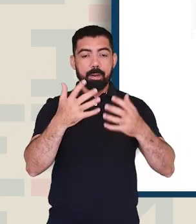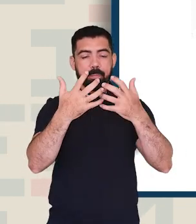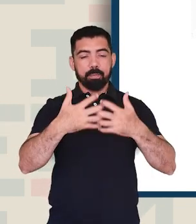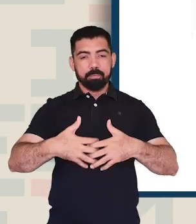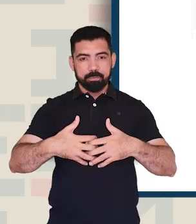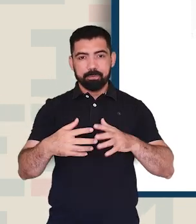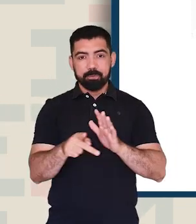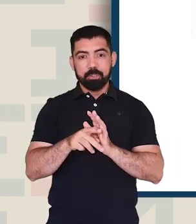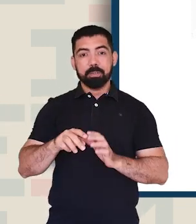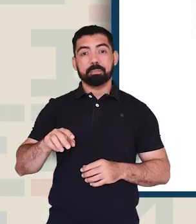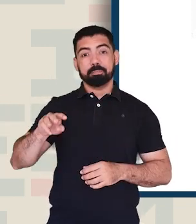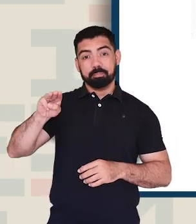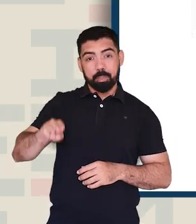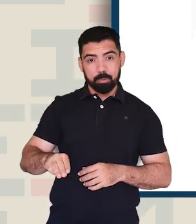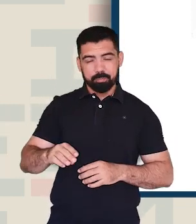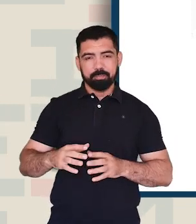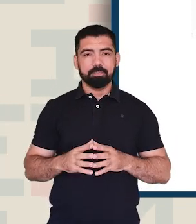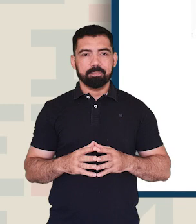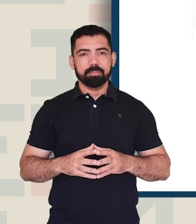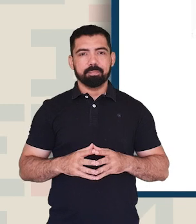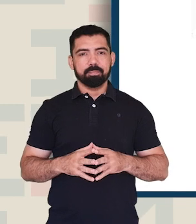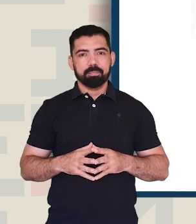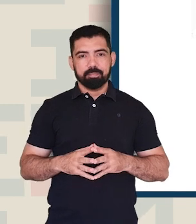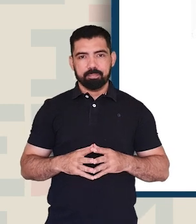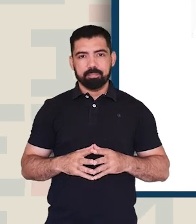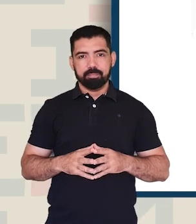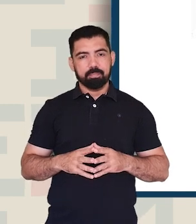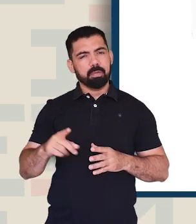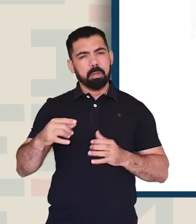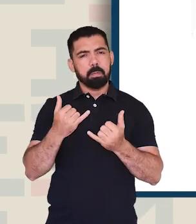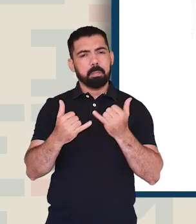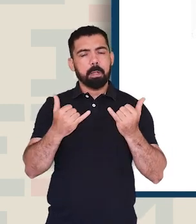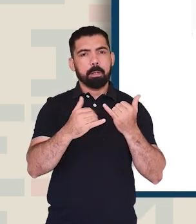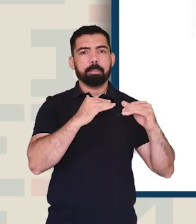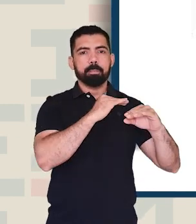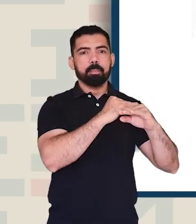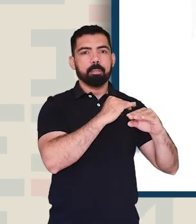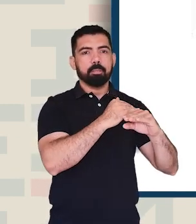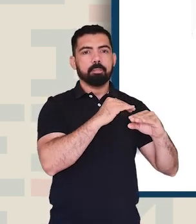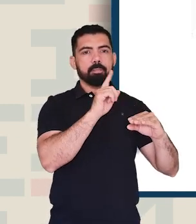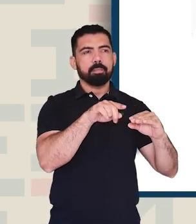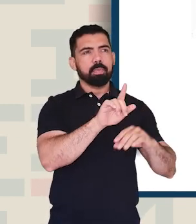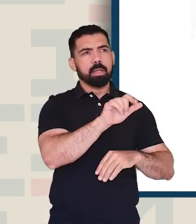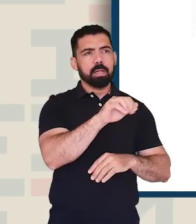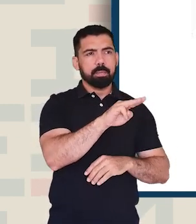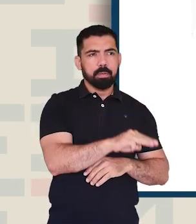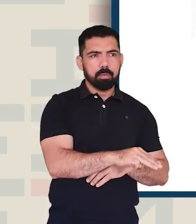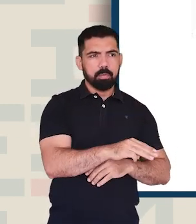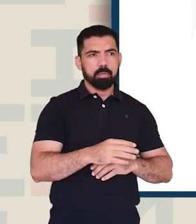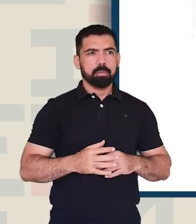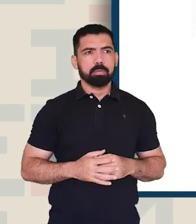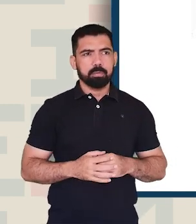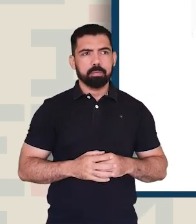Certo? Então ela segue aqui o padrão, né? Lá menor,